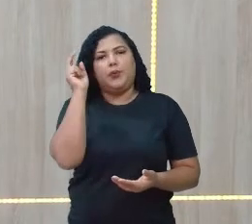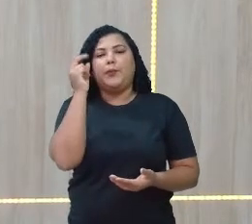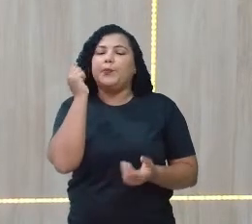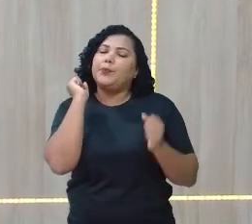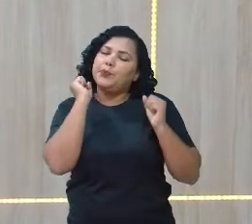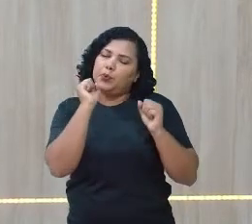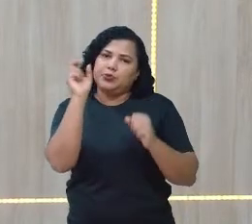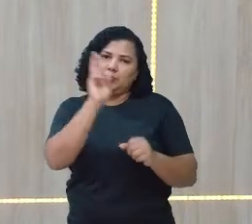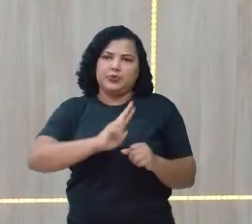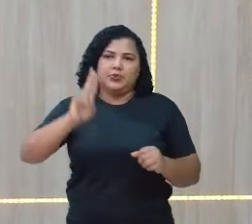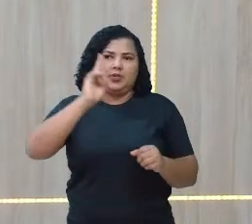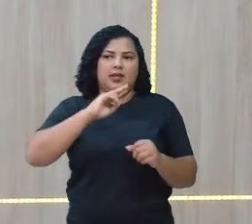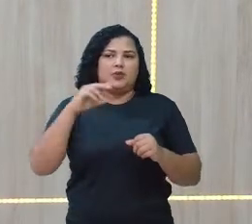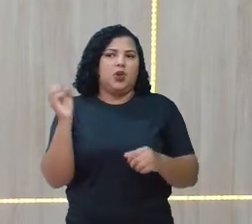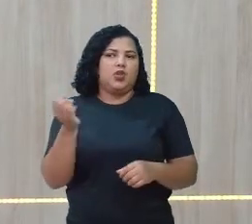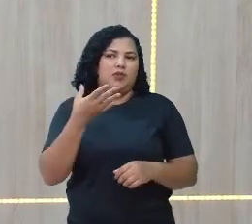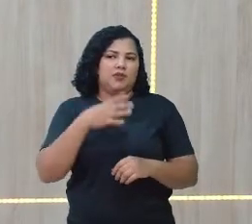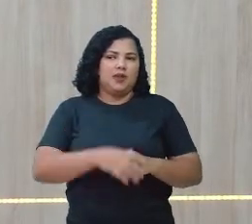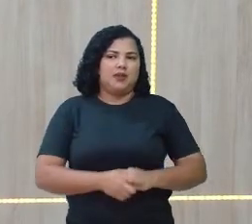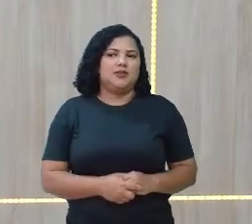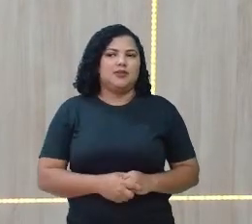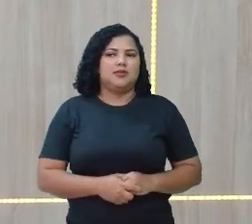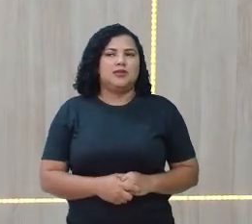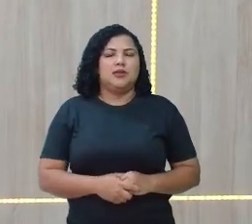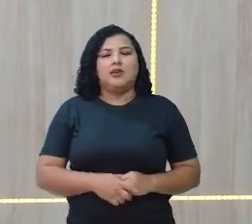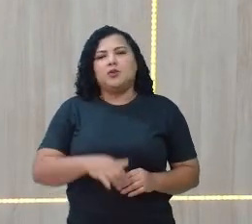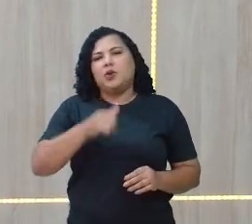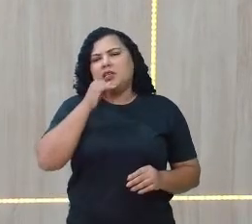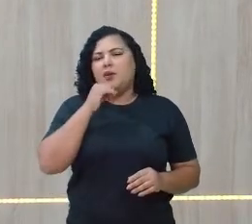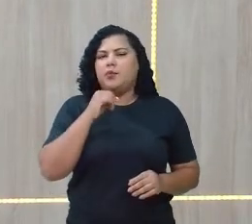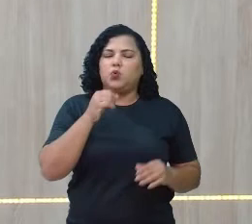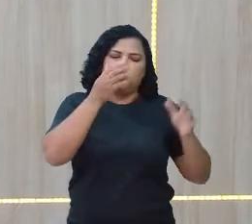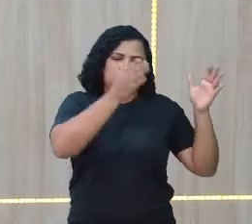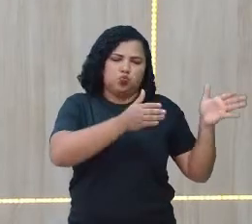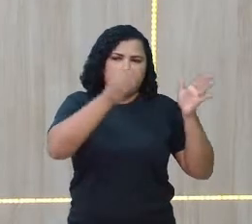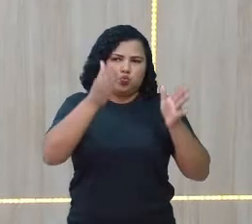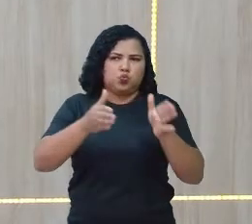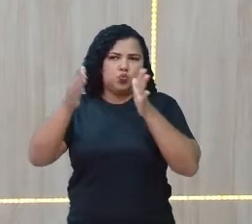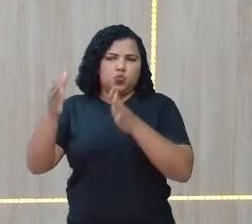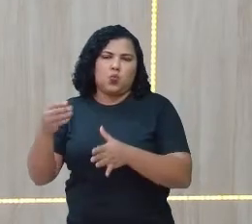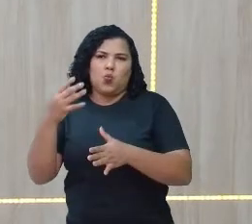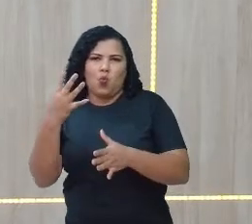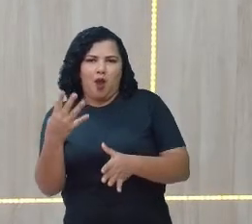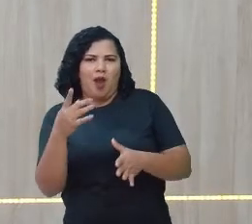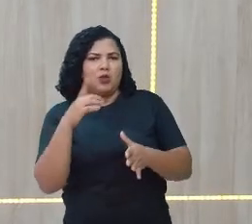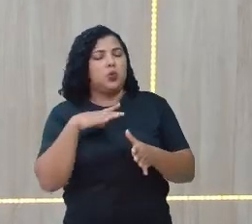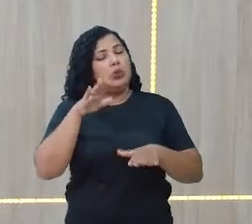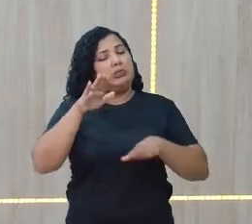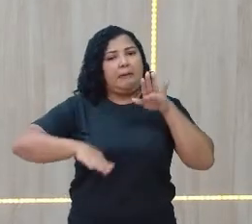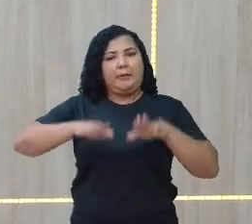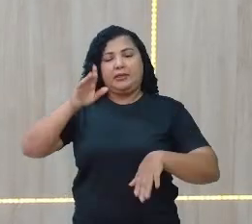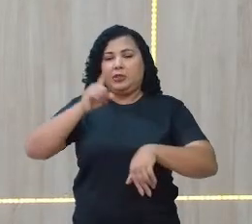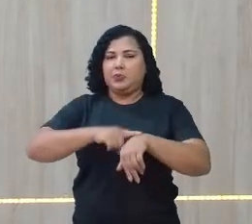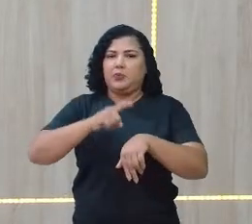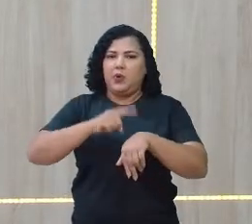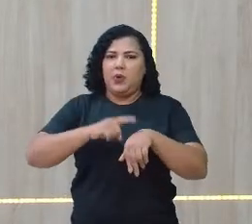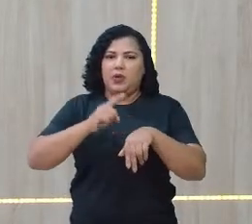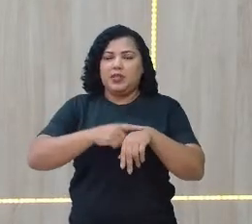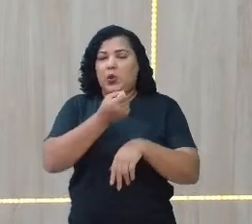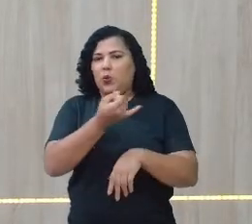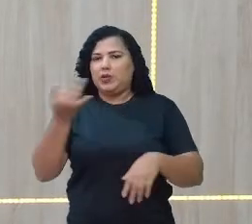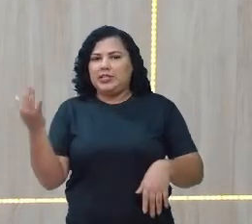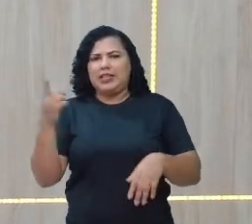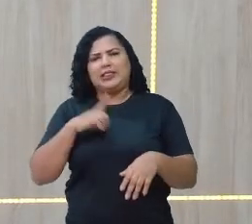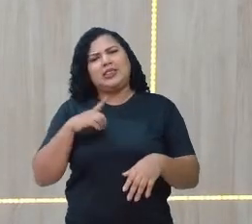foi uma grande novidade, né? Então, as pequenas locomotivas, 2, 4 vagões, dependendo da linha, dependendo da demanda, do horário, e que